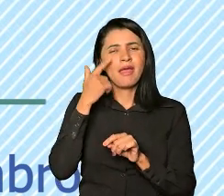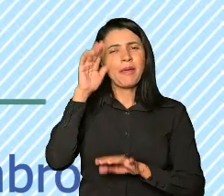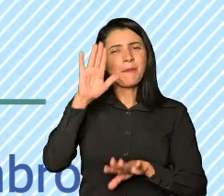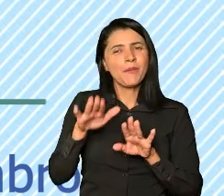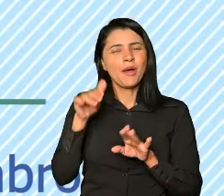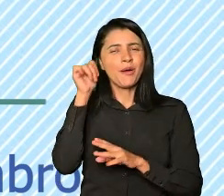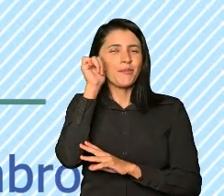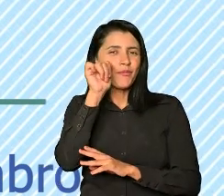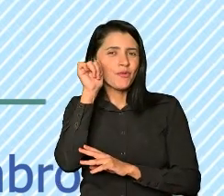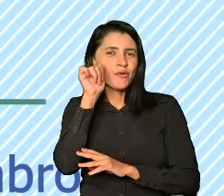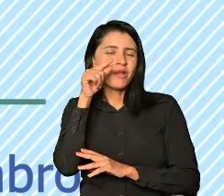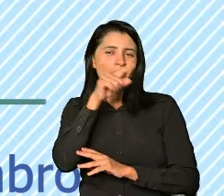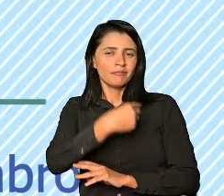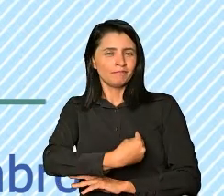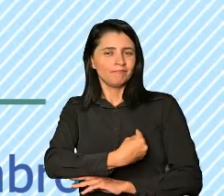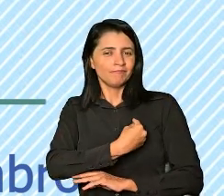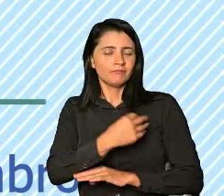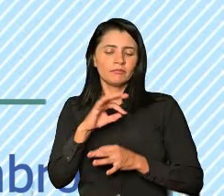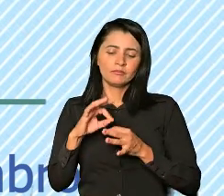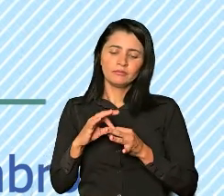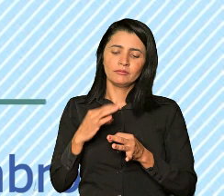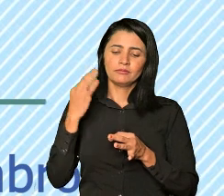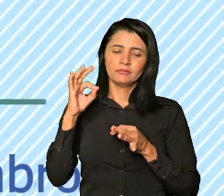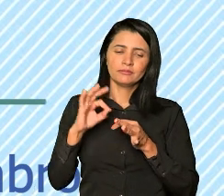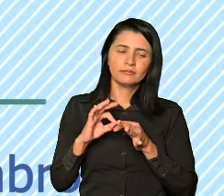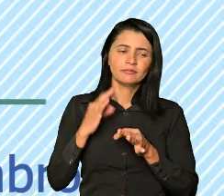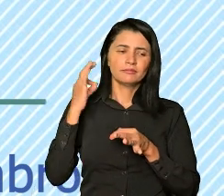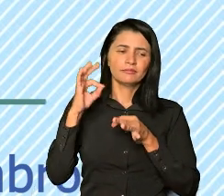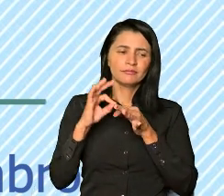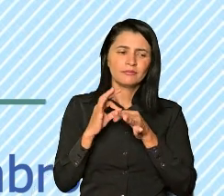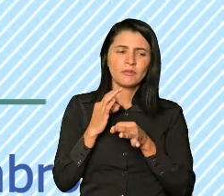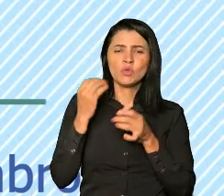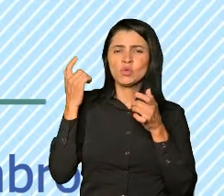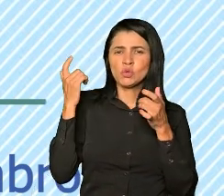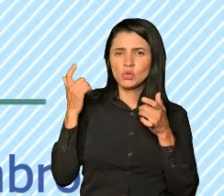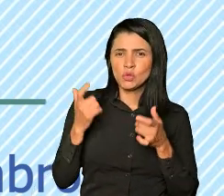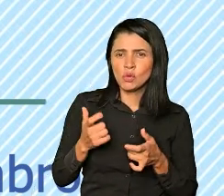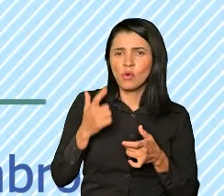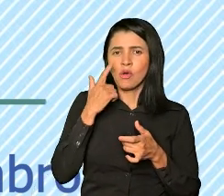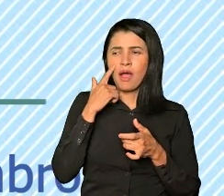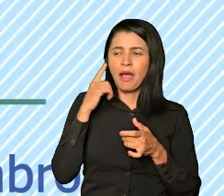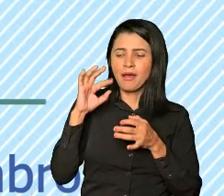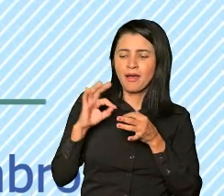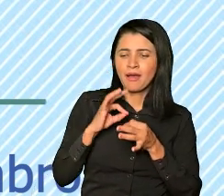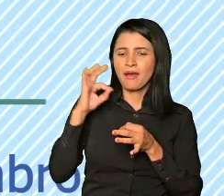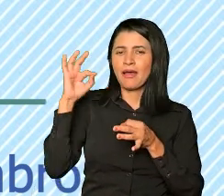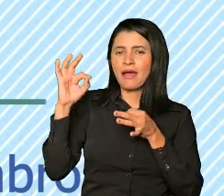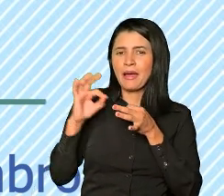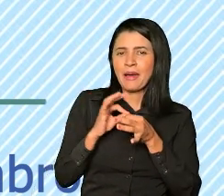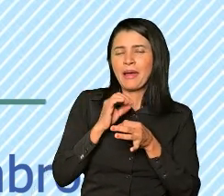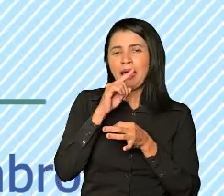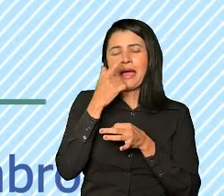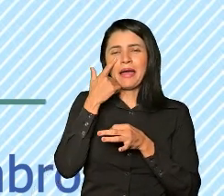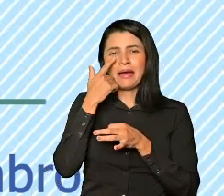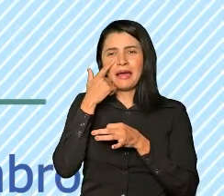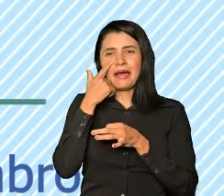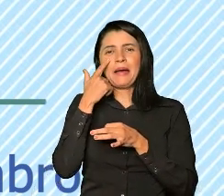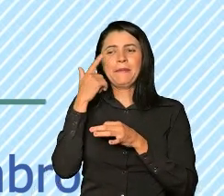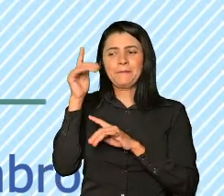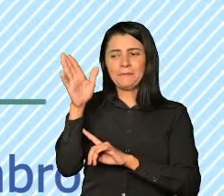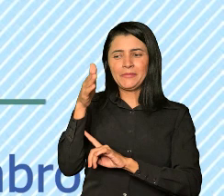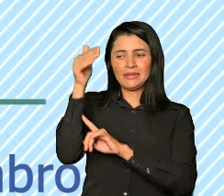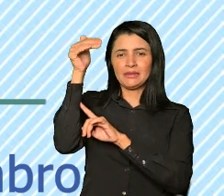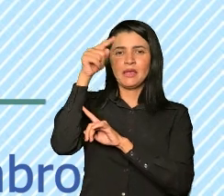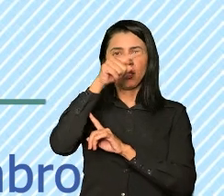as mulheres estejam tecendo no ambiente privado a bandeira, o grande símbolo nacional,